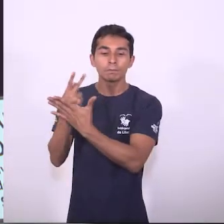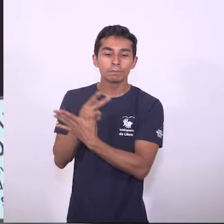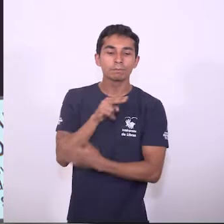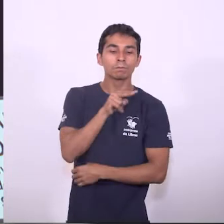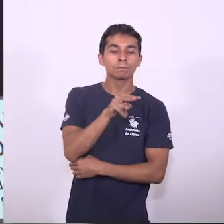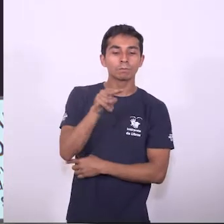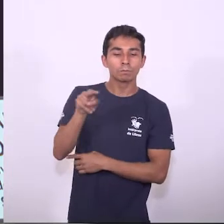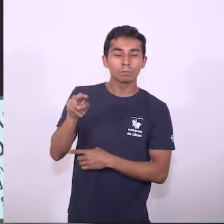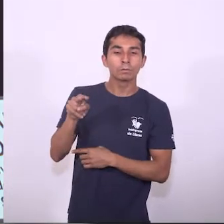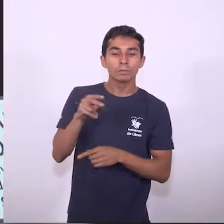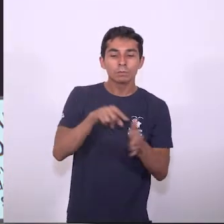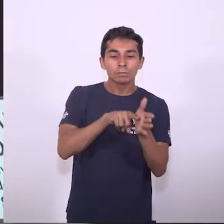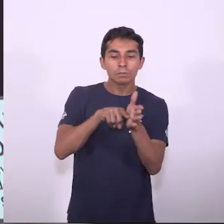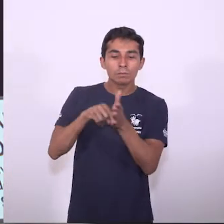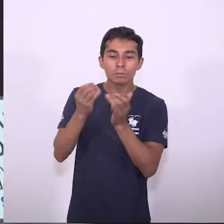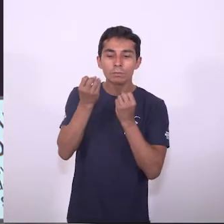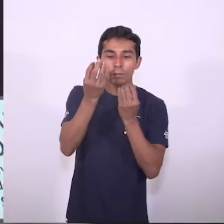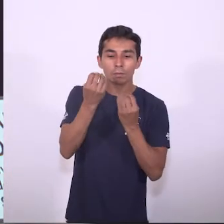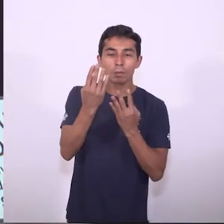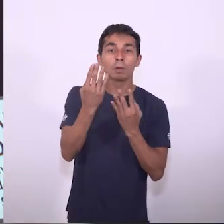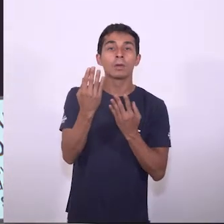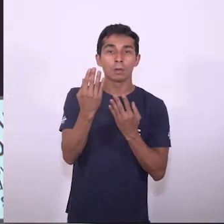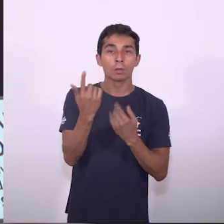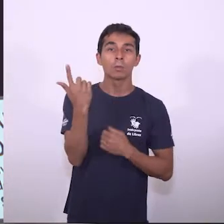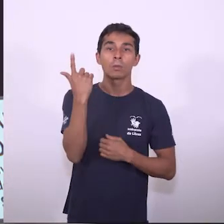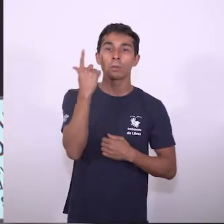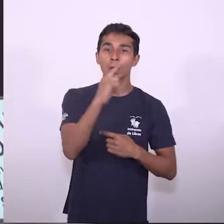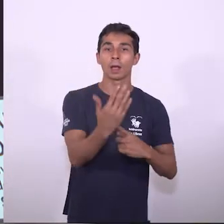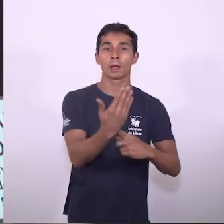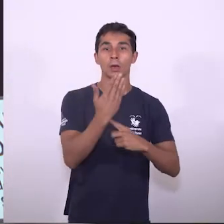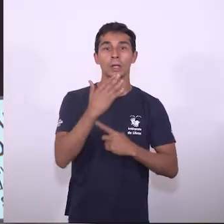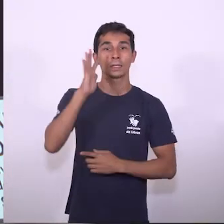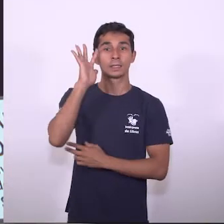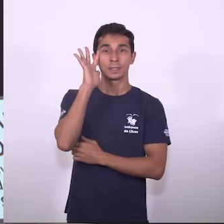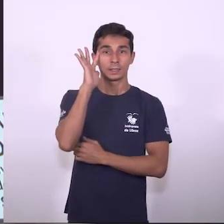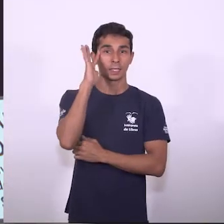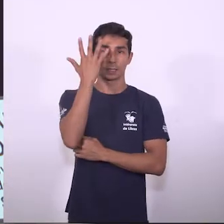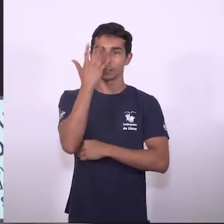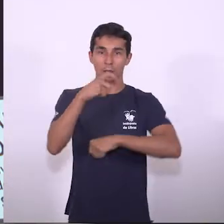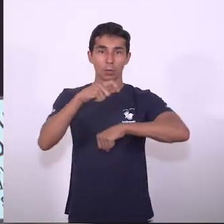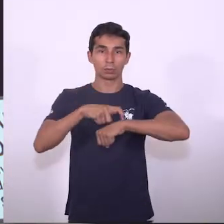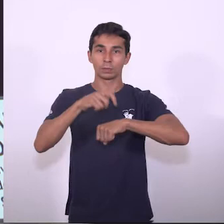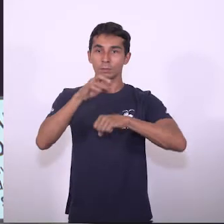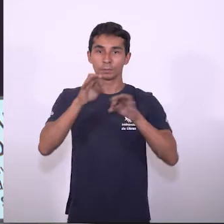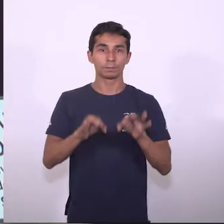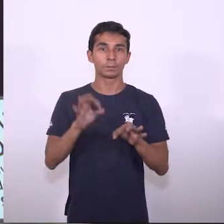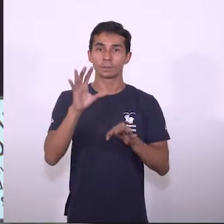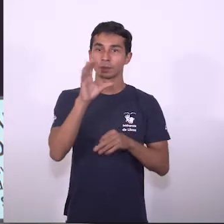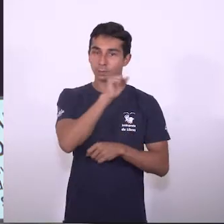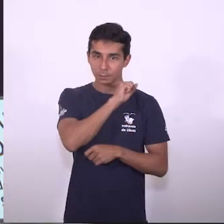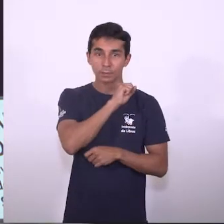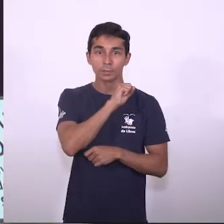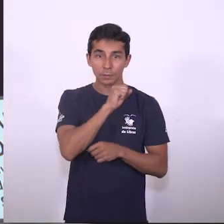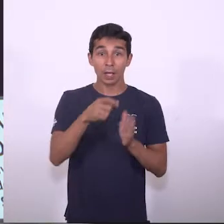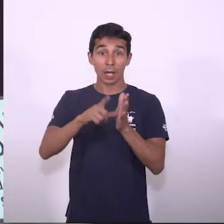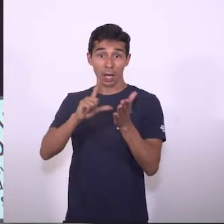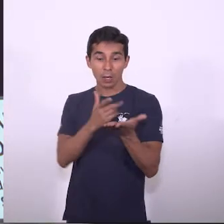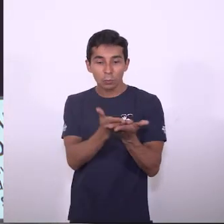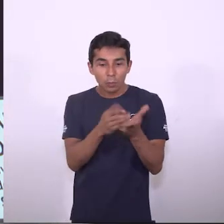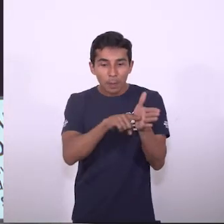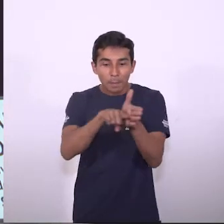com as decisões em tempo oportuno, né? Então, a gente estuda e toma as decisões em cima daquilo que a